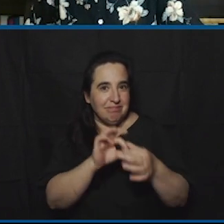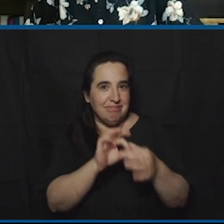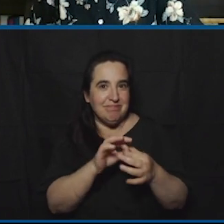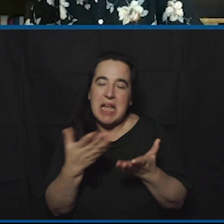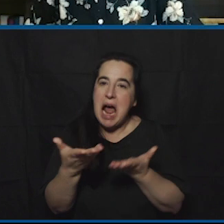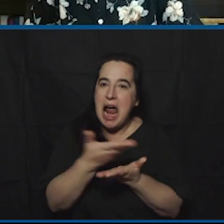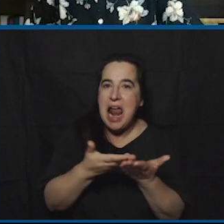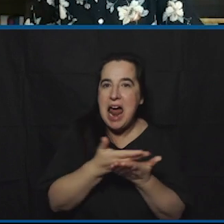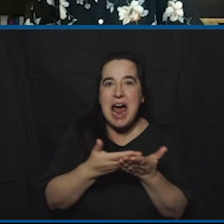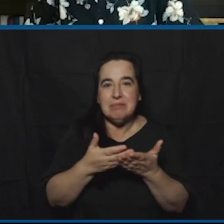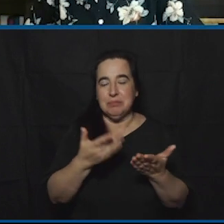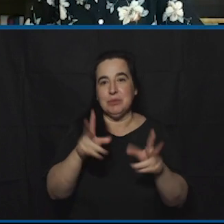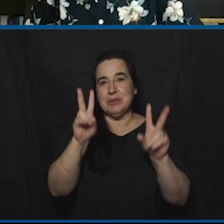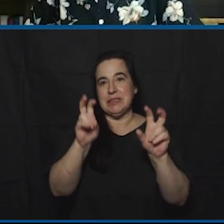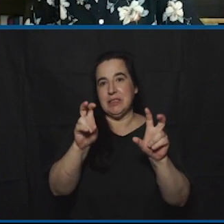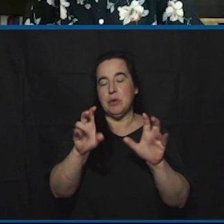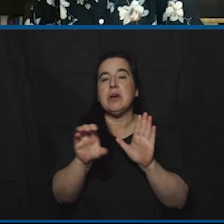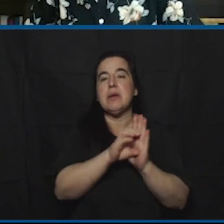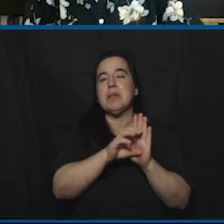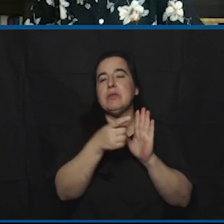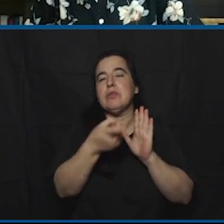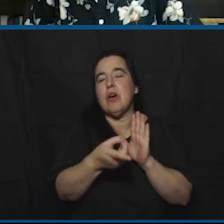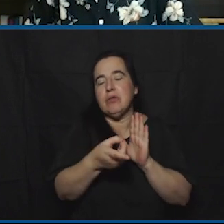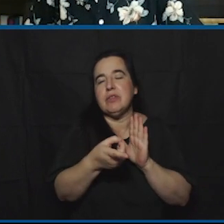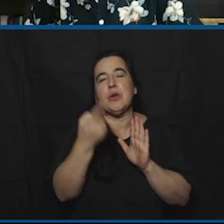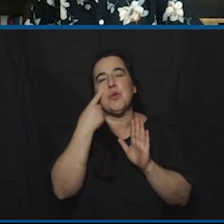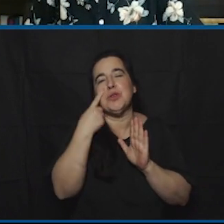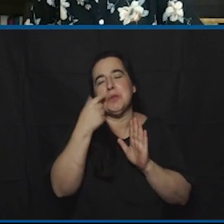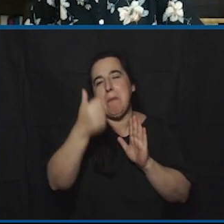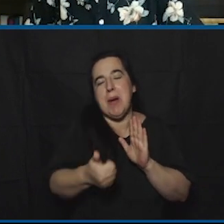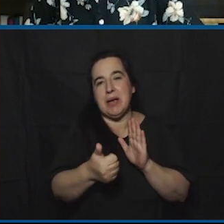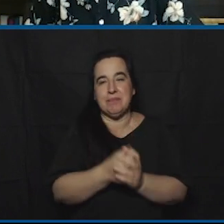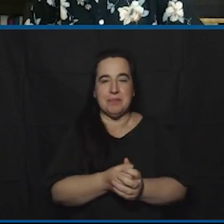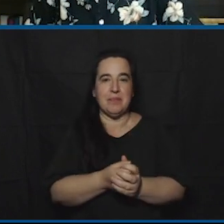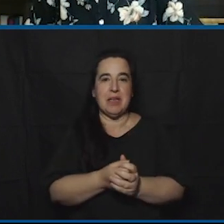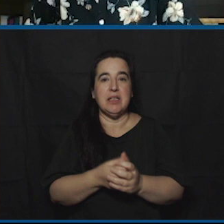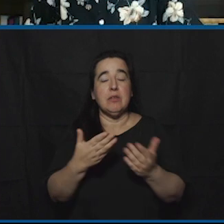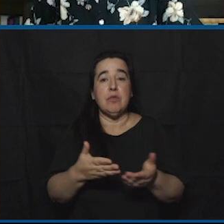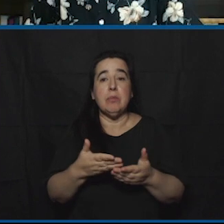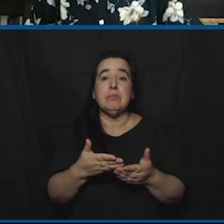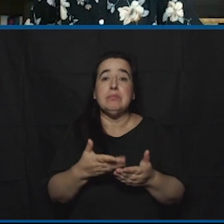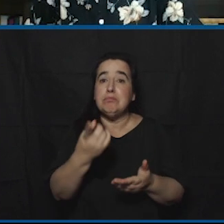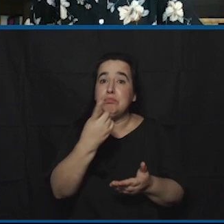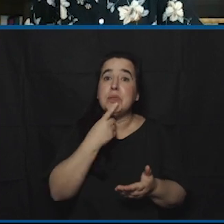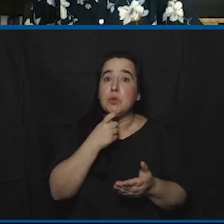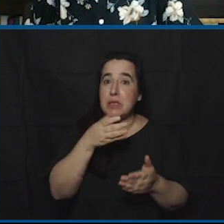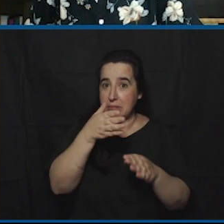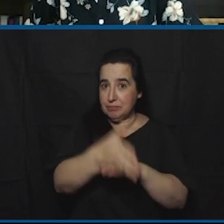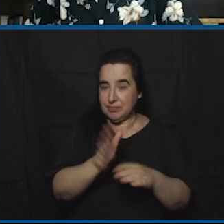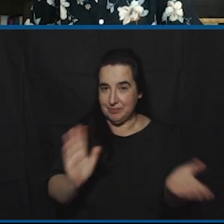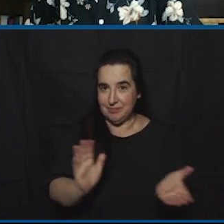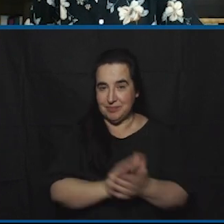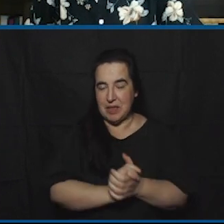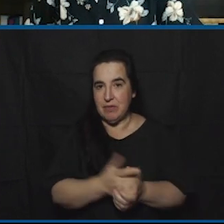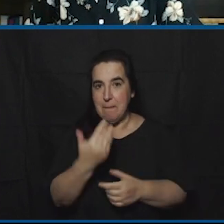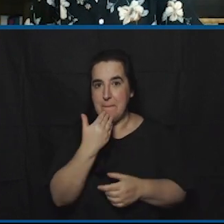sobre este assunto, porque o capítulo 9 é bastante conhecido, e, portanto, eu vou passar diretamente à primeira pergunta. Eu vou